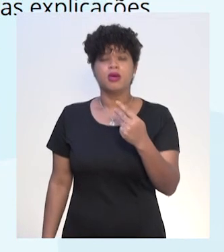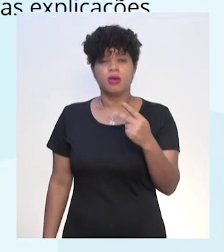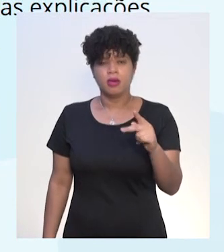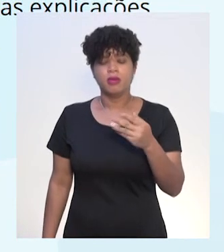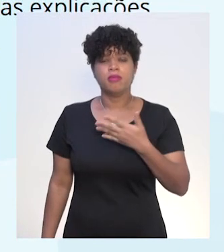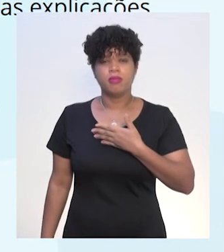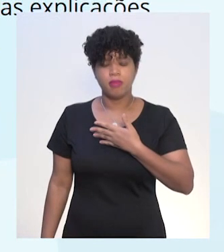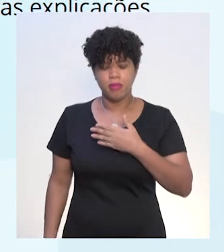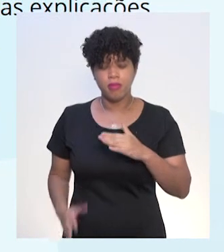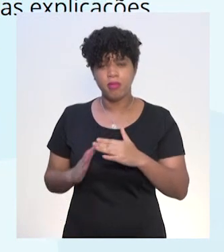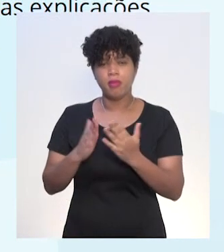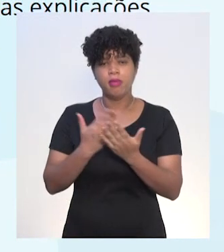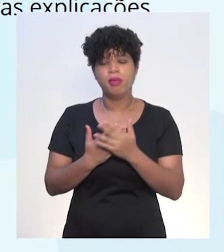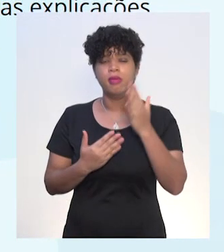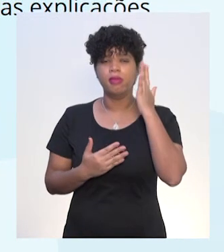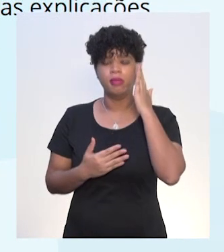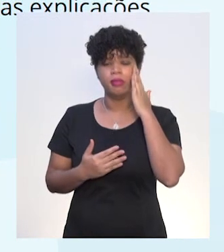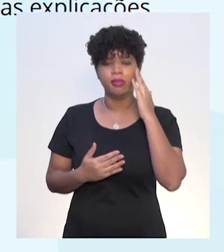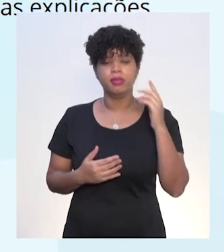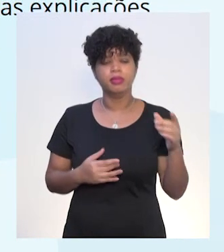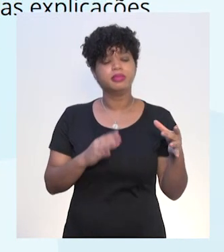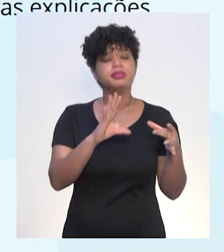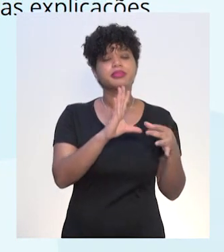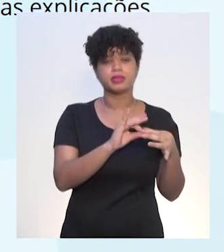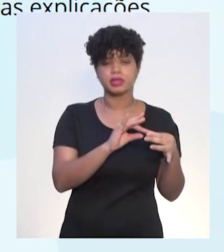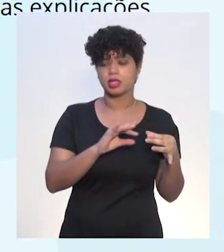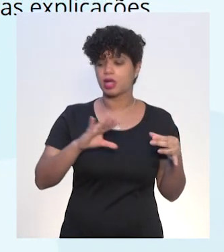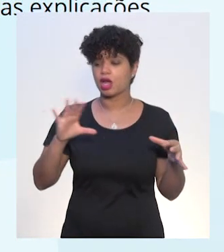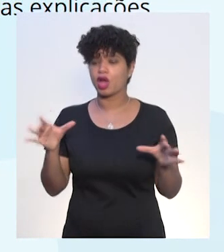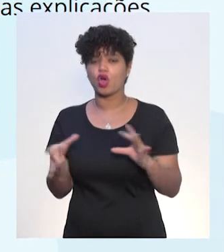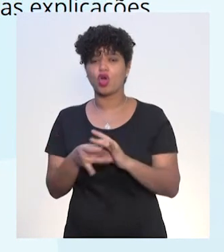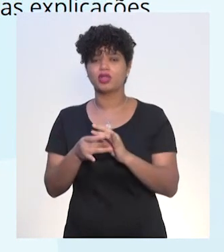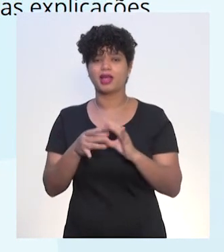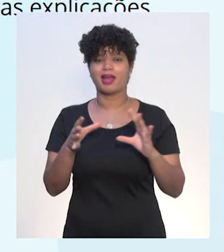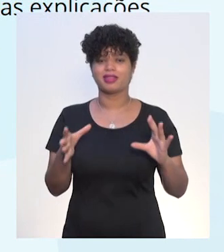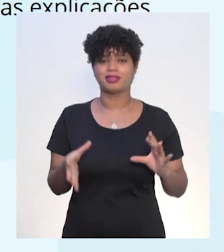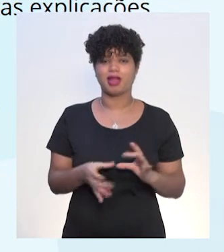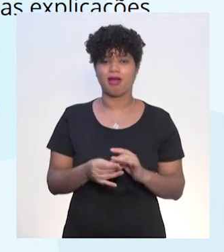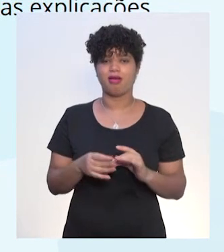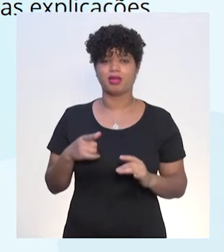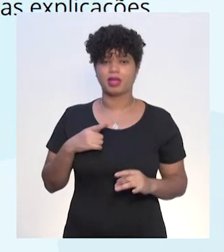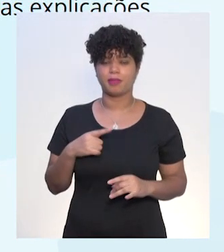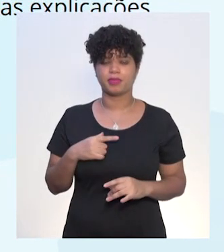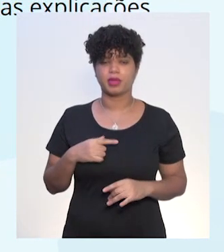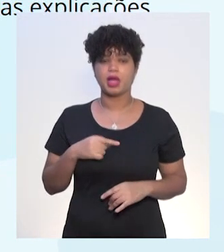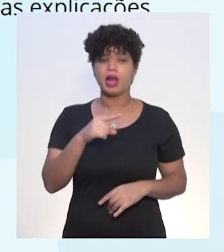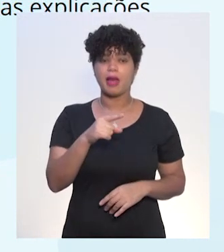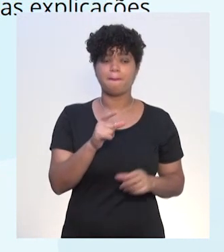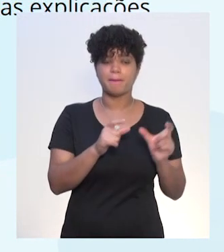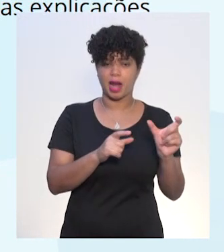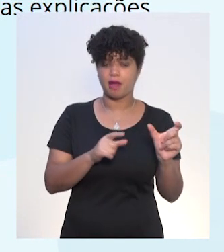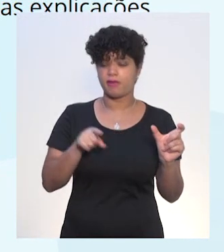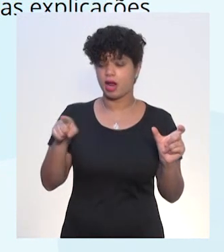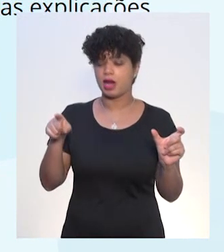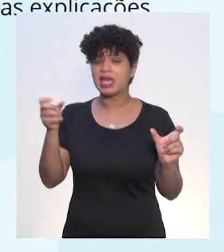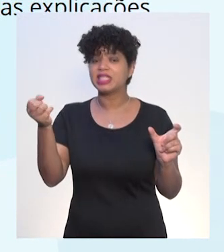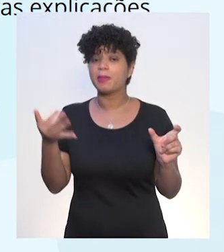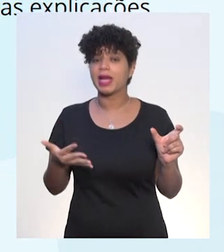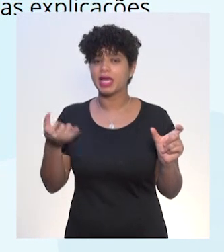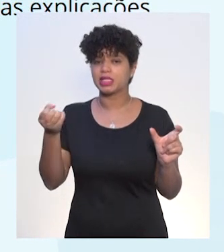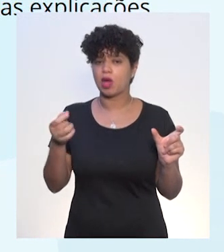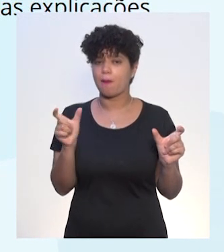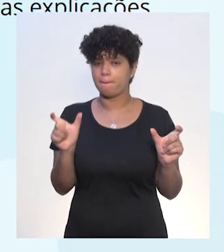fazer uma conexão entre os nomes das competências e suas explicações assim que formar em todos os pares de